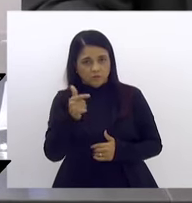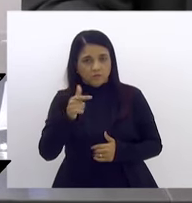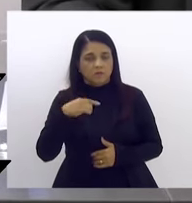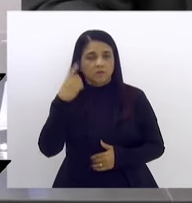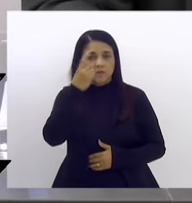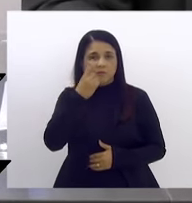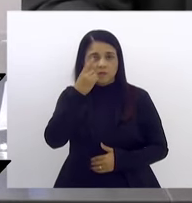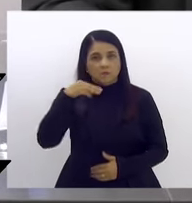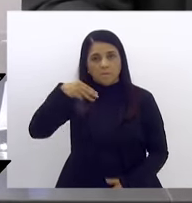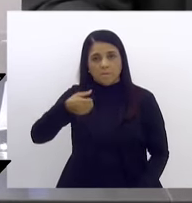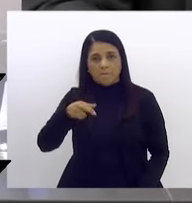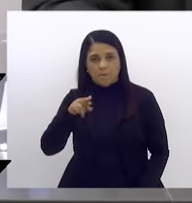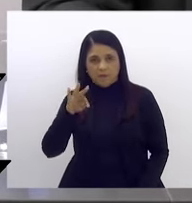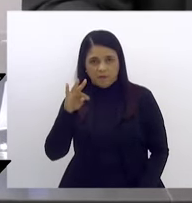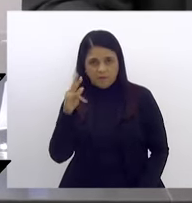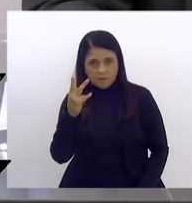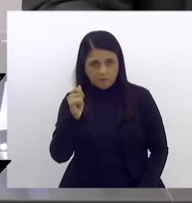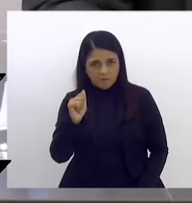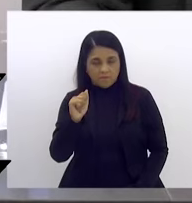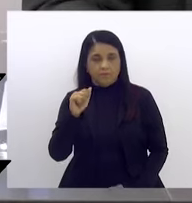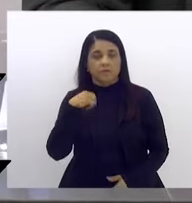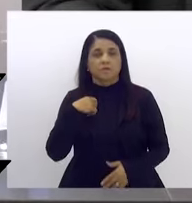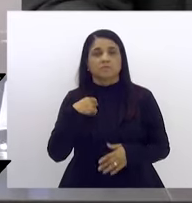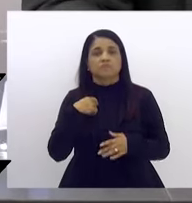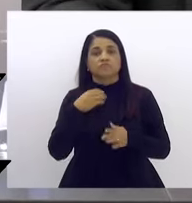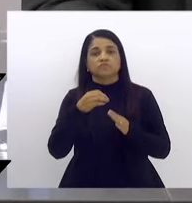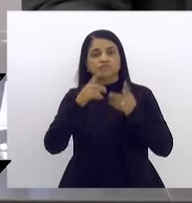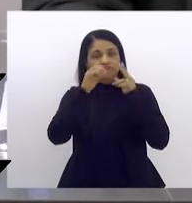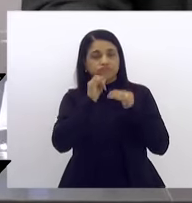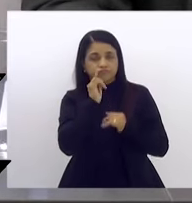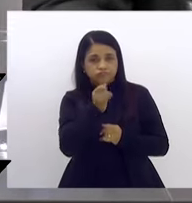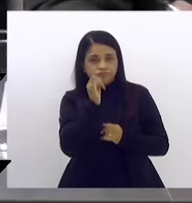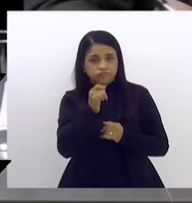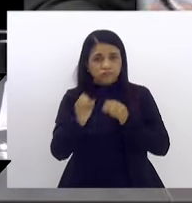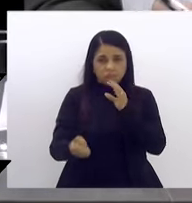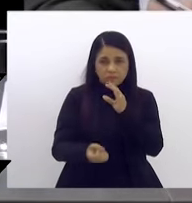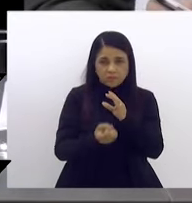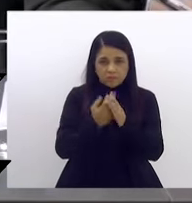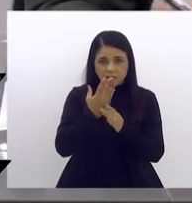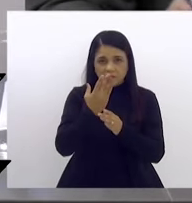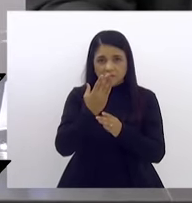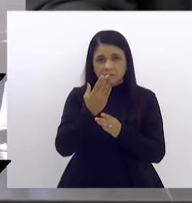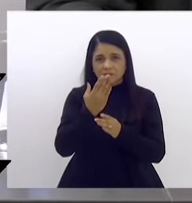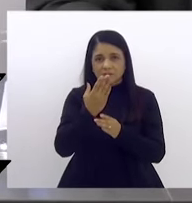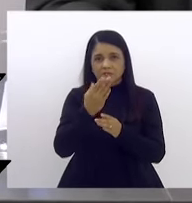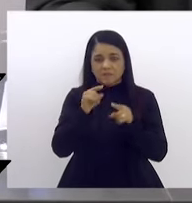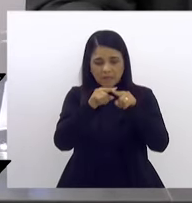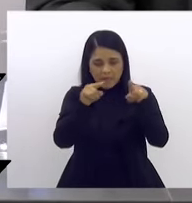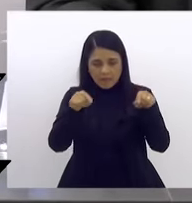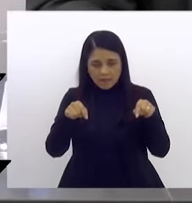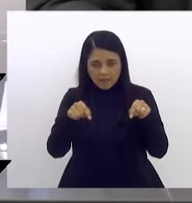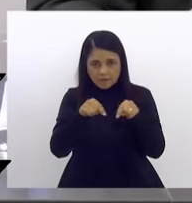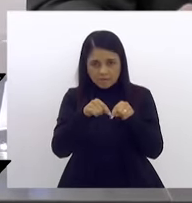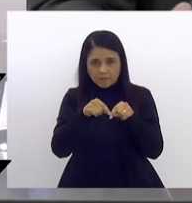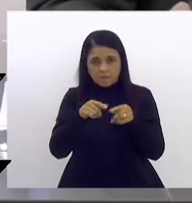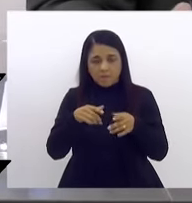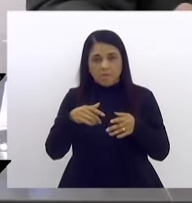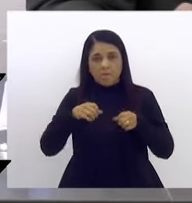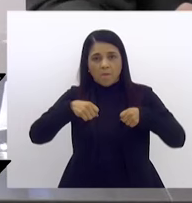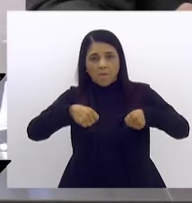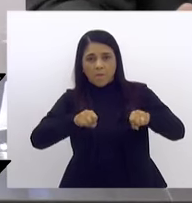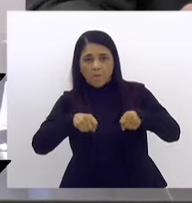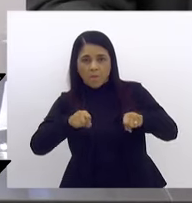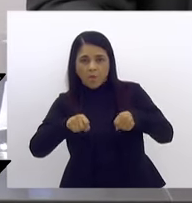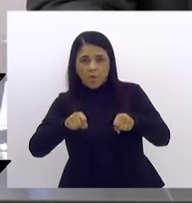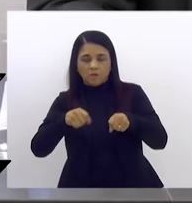deputada Marta Rocha que dispõe sobre a criação deab cabines exclusivas para motocicletas nas praças